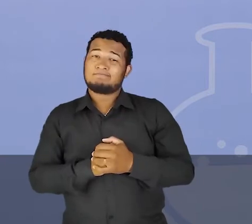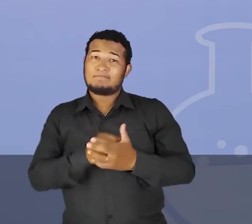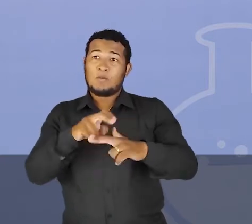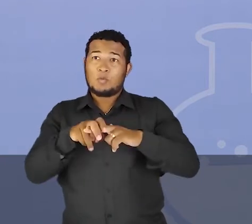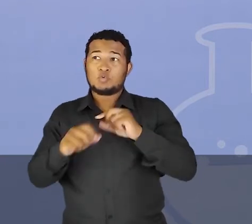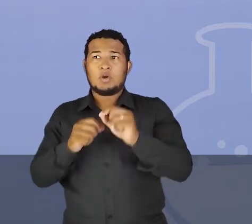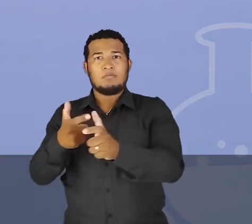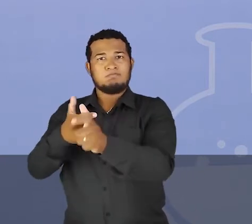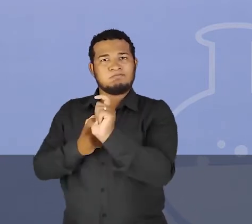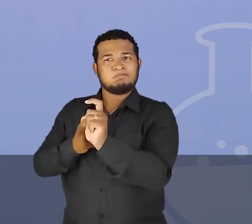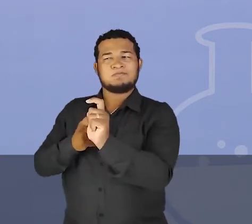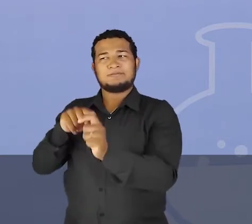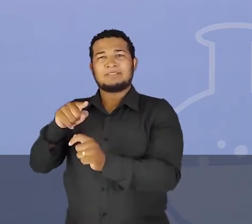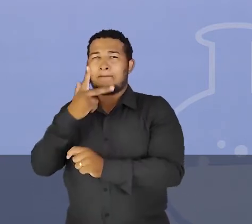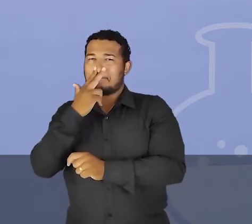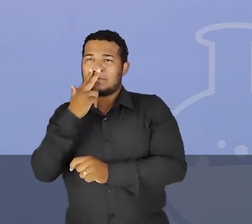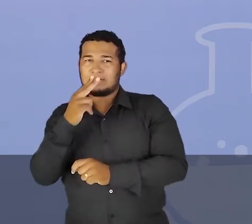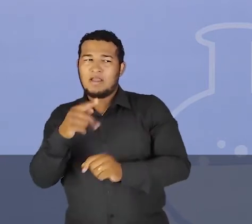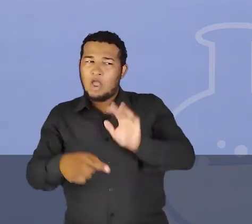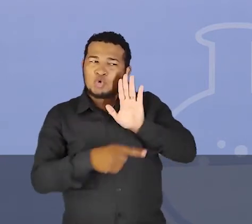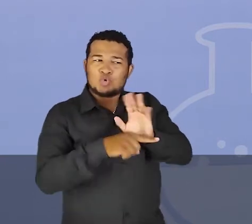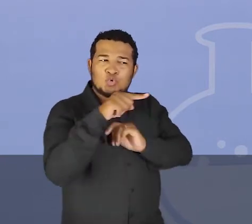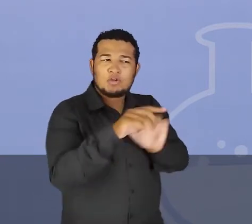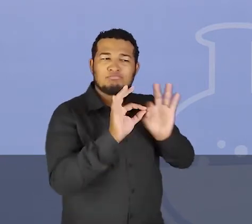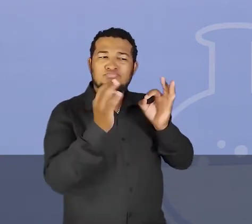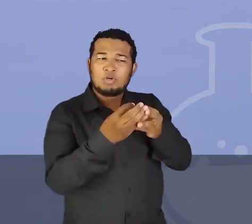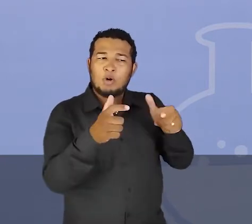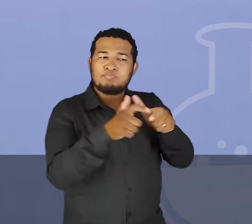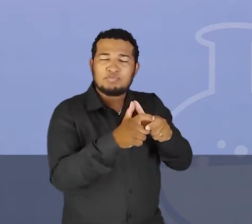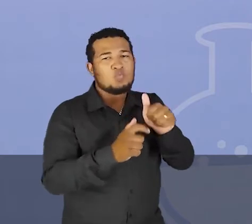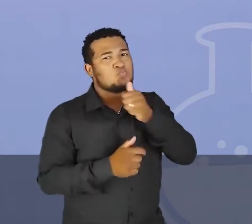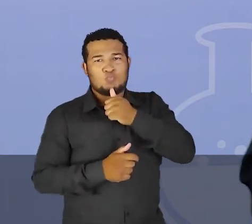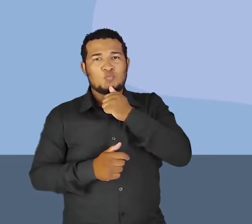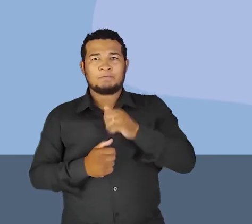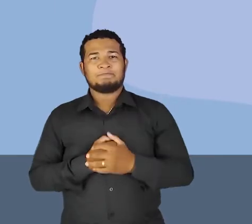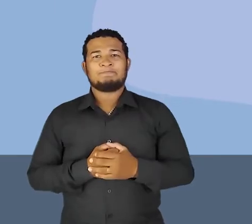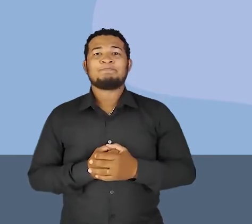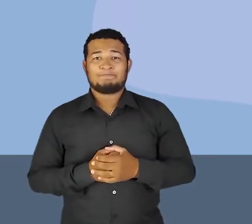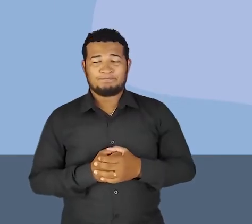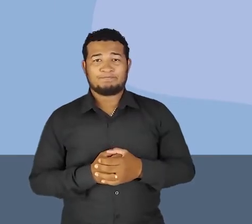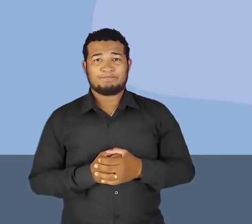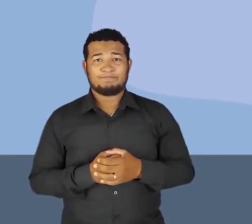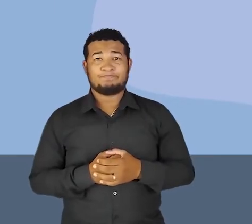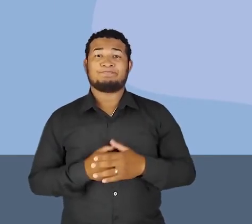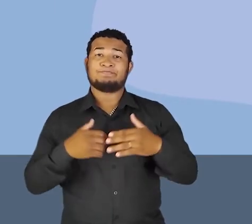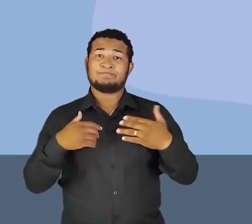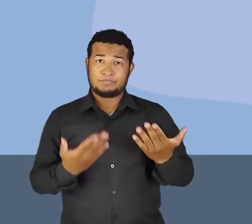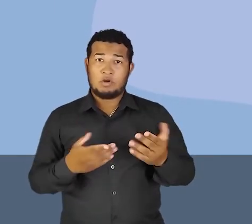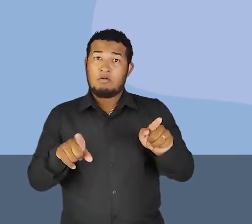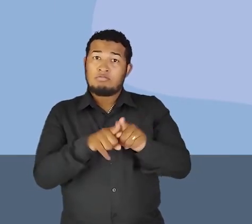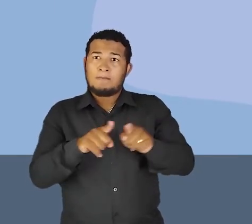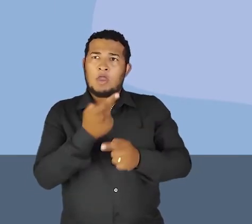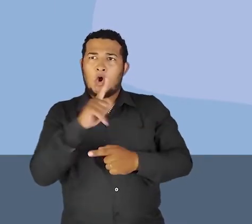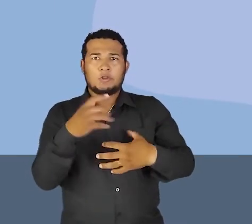aí não facilitam a agricultura familiar. Retorna comigo para o slide. Bom, outro fato